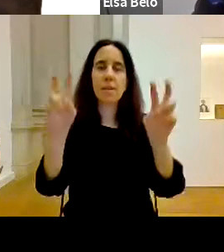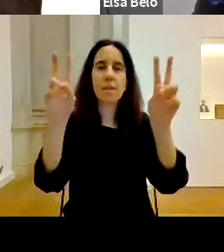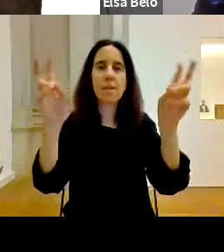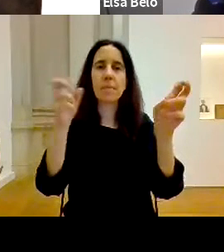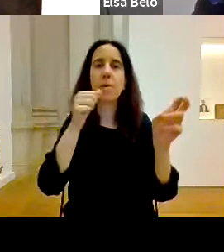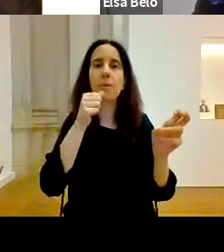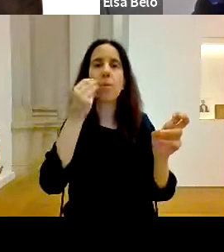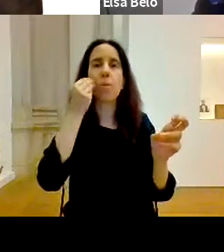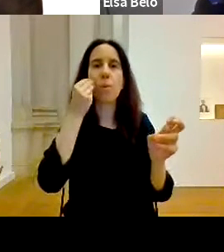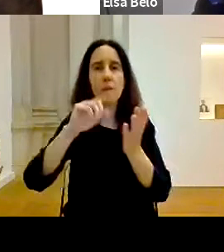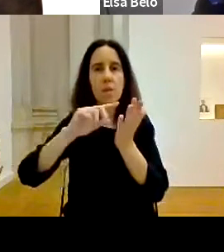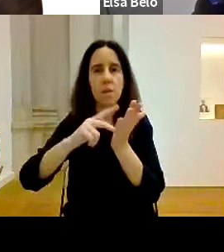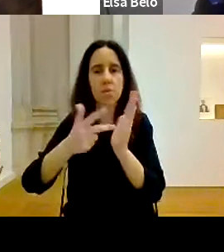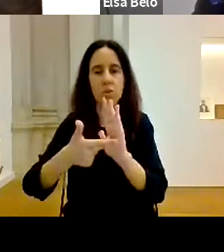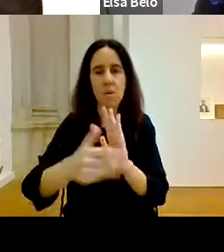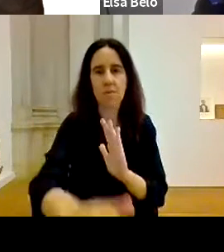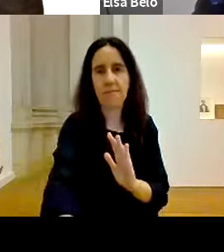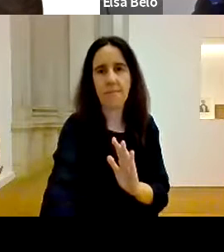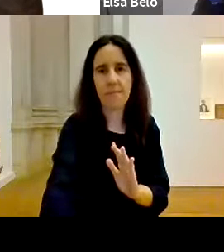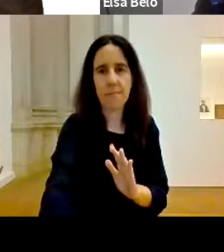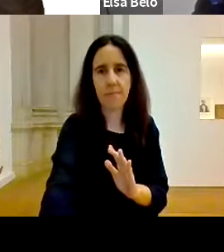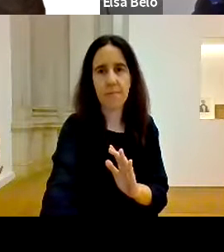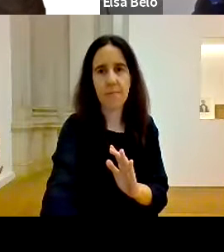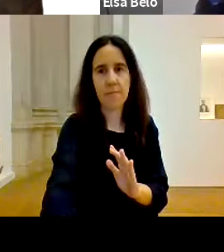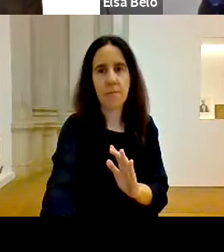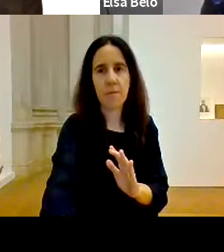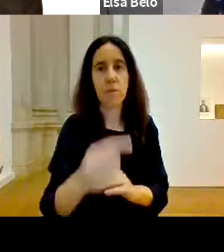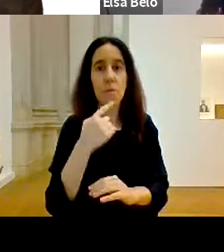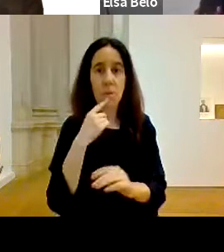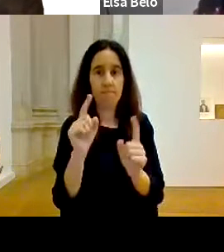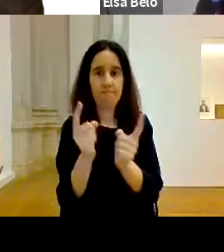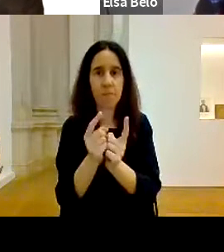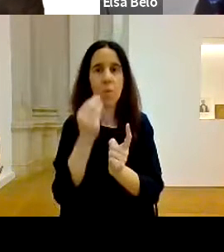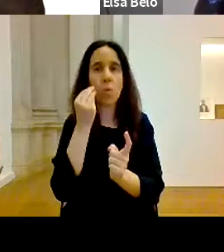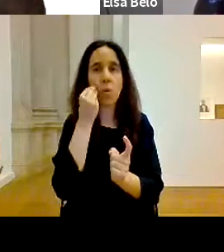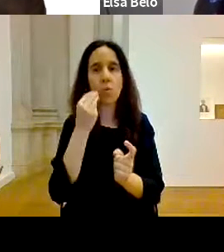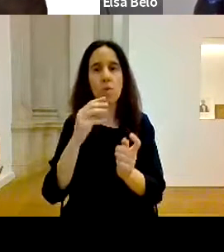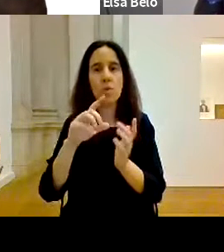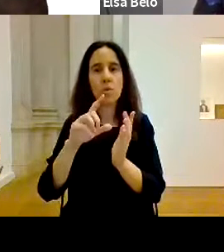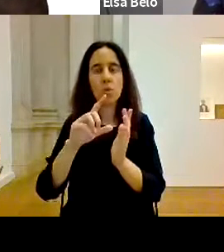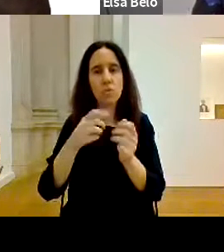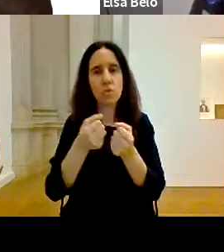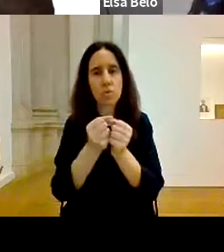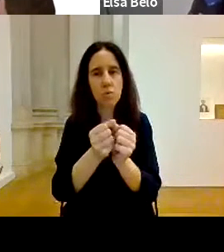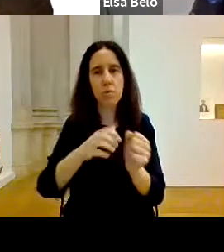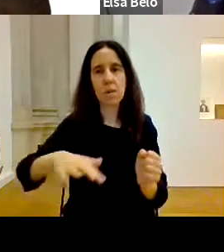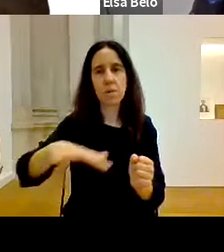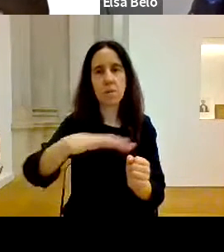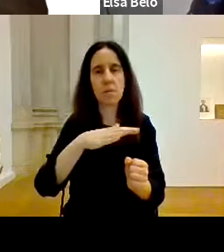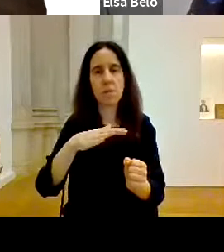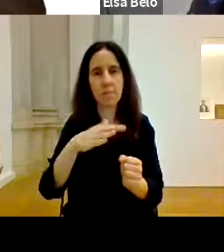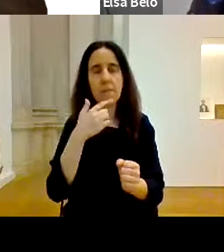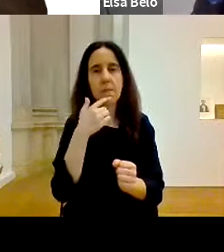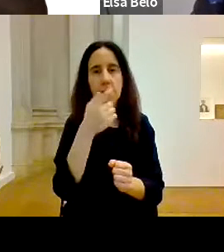usar a tecnologia. Em síntese, do ponto de vista da infraestrutura, vejo que, do meu ponto de